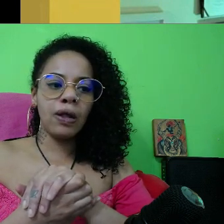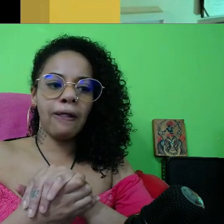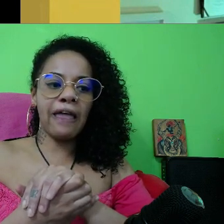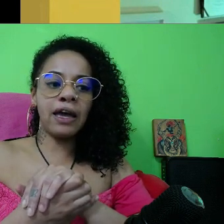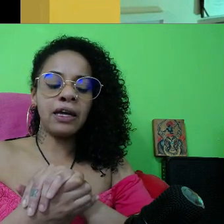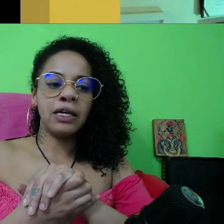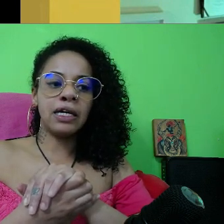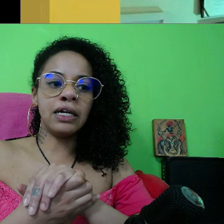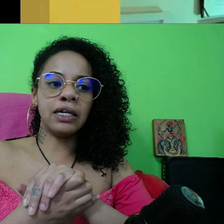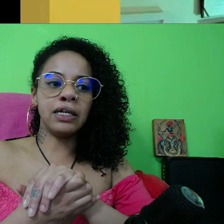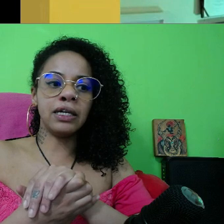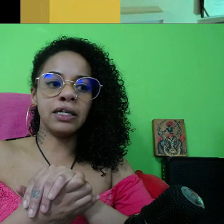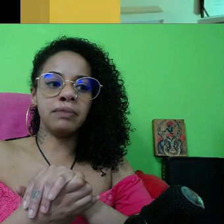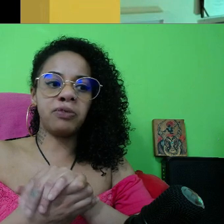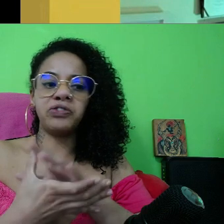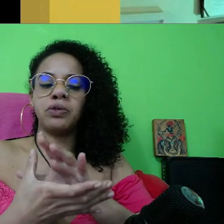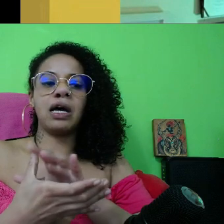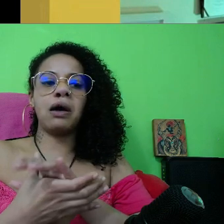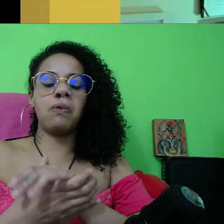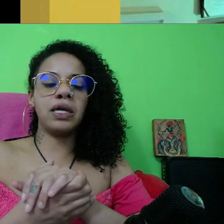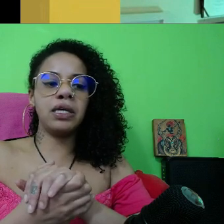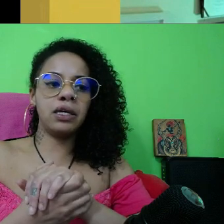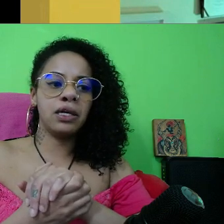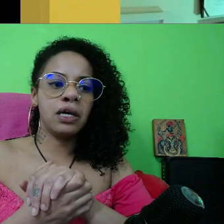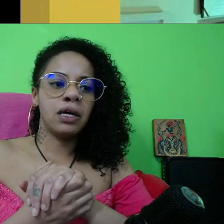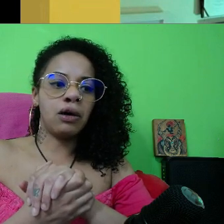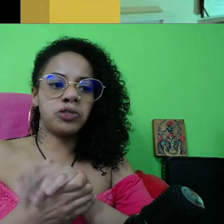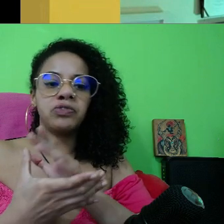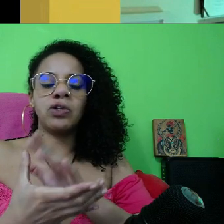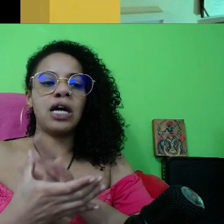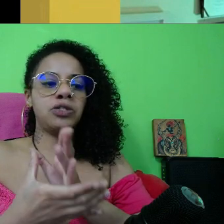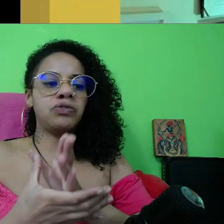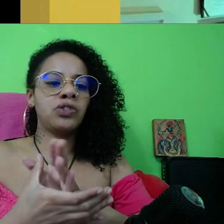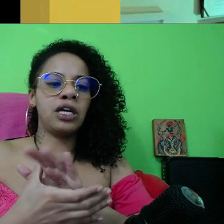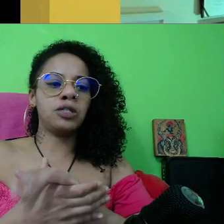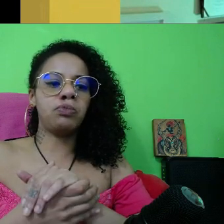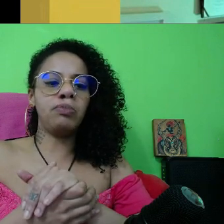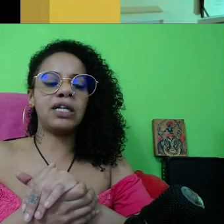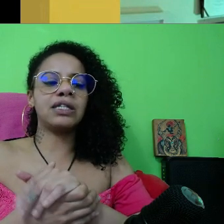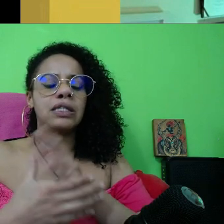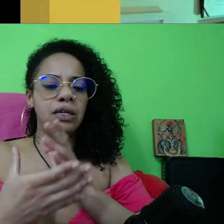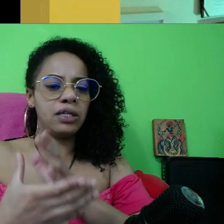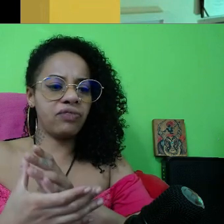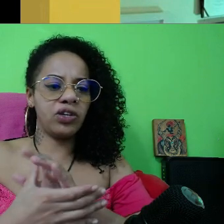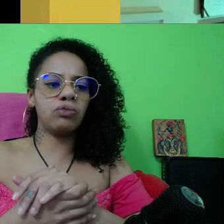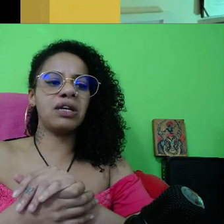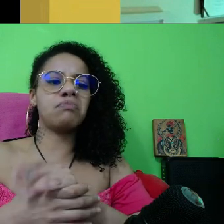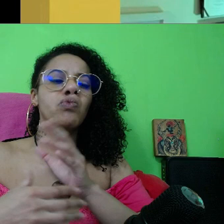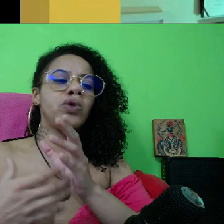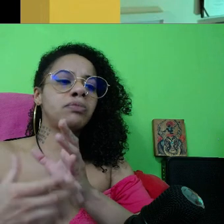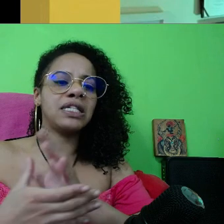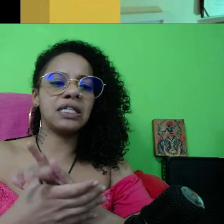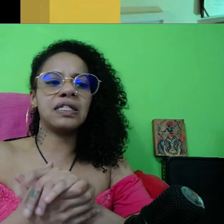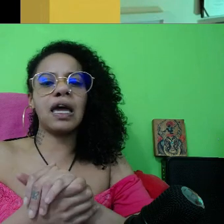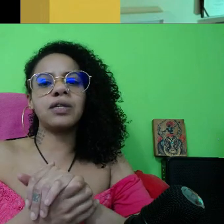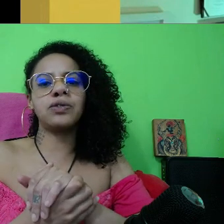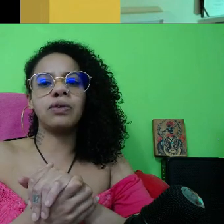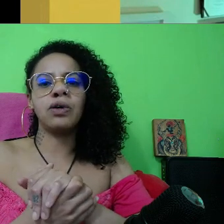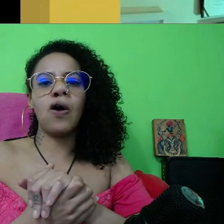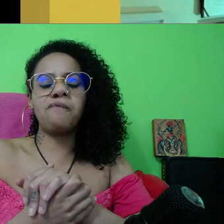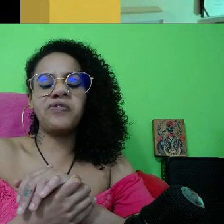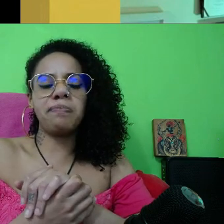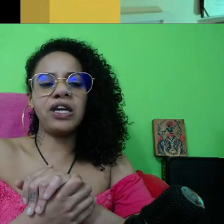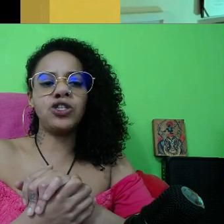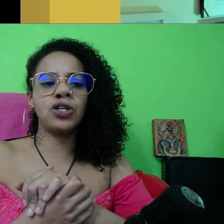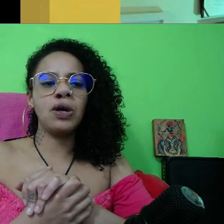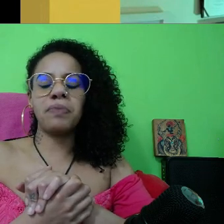né profissional aí aos Funcionários Funcionários Públicos que deveriam ter muito mais acesso